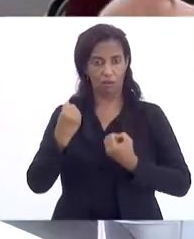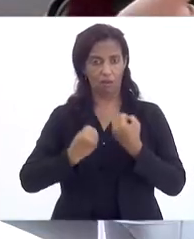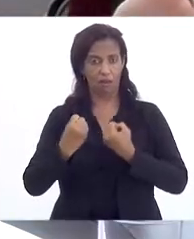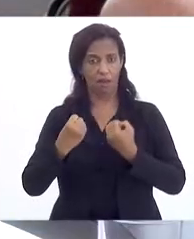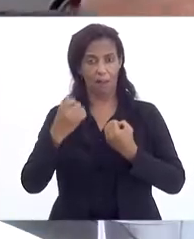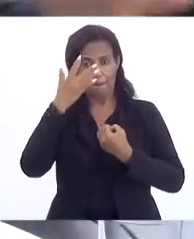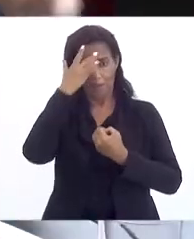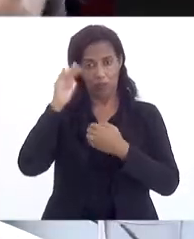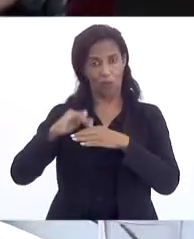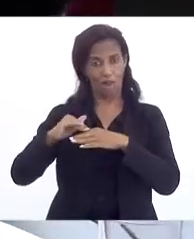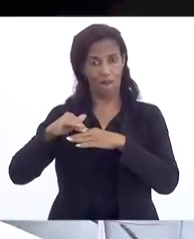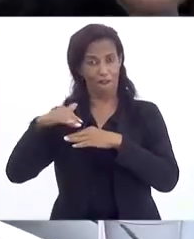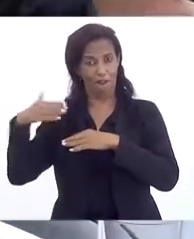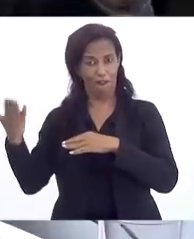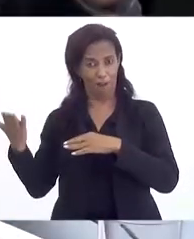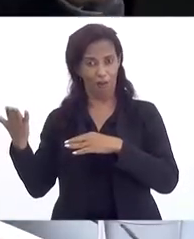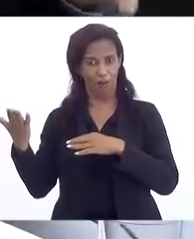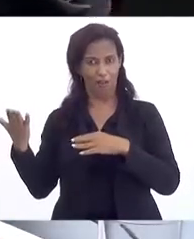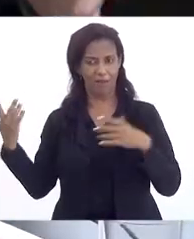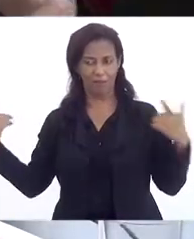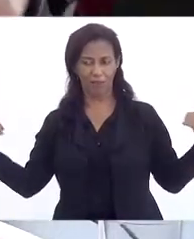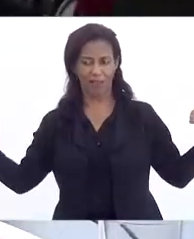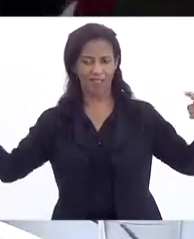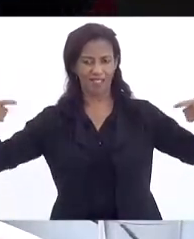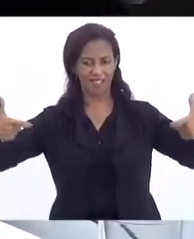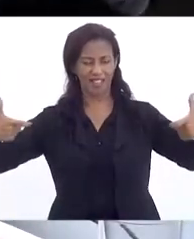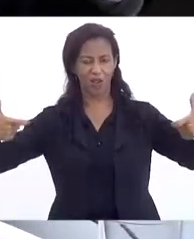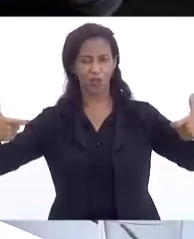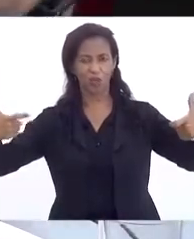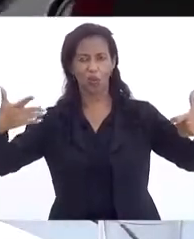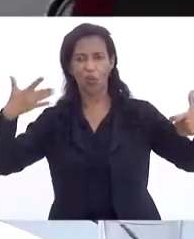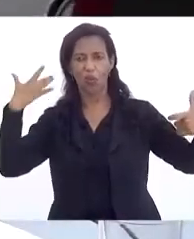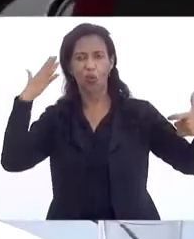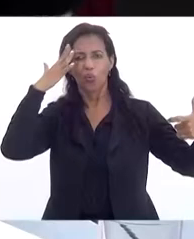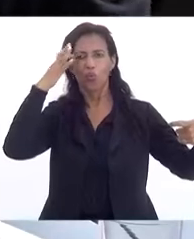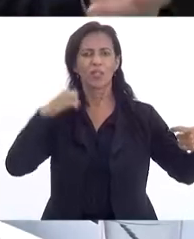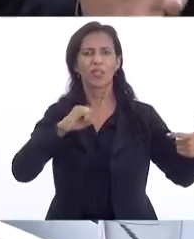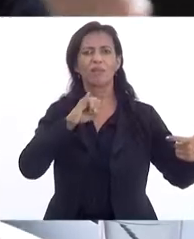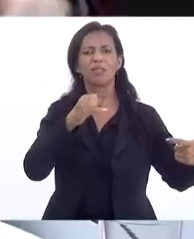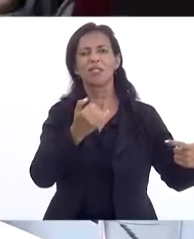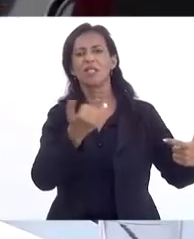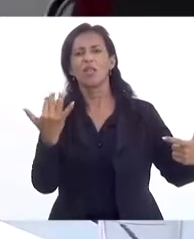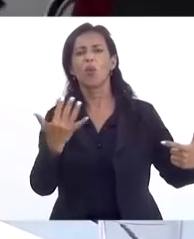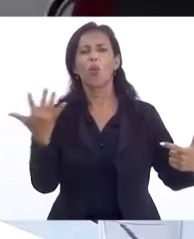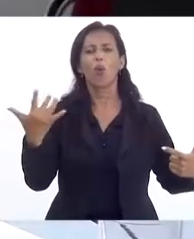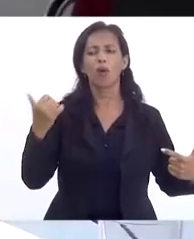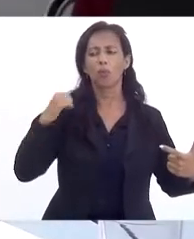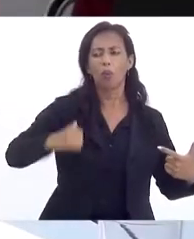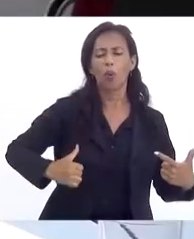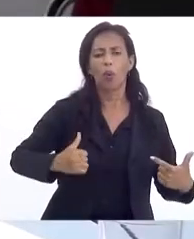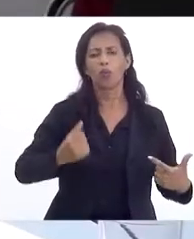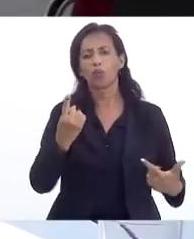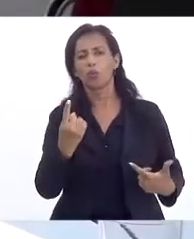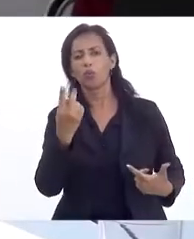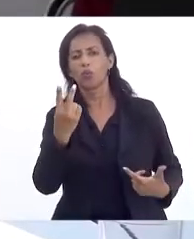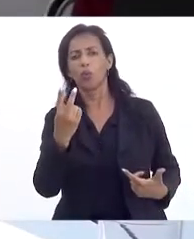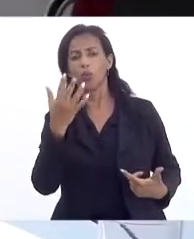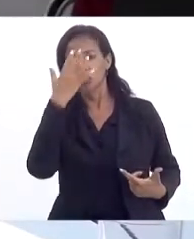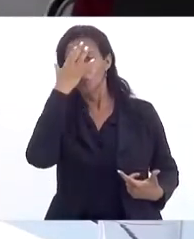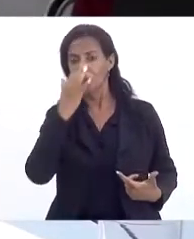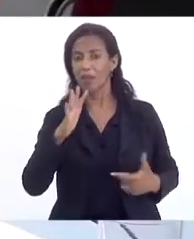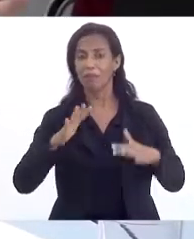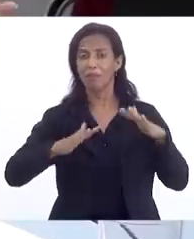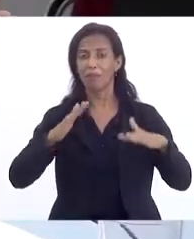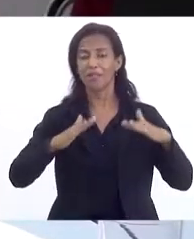quem está de fora, um assaltante, etc., não vê se tem um ou dois no carro, se tem bolsa, etc., etc. Mas isso tem que